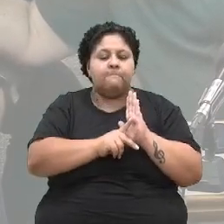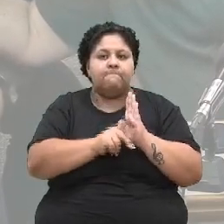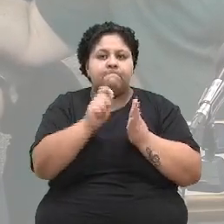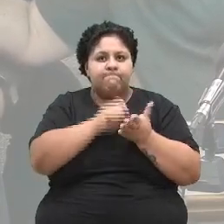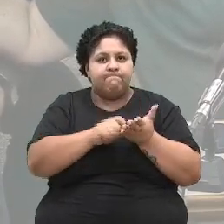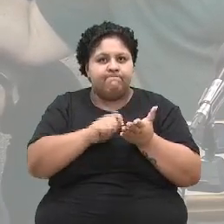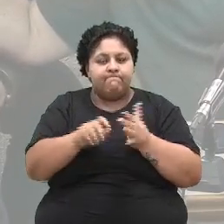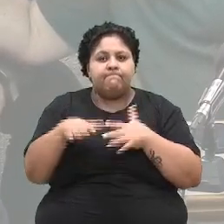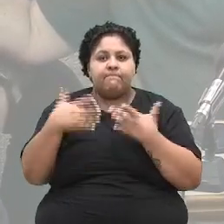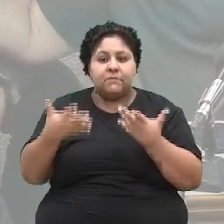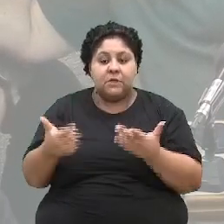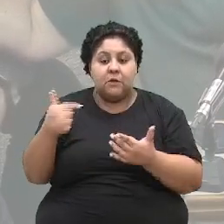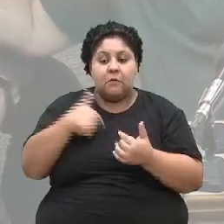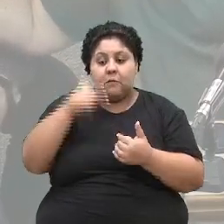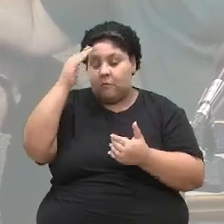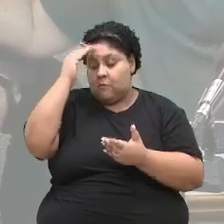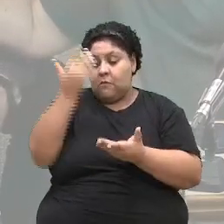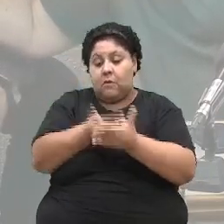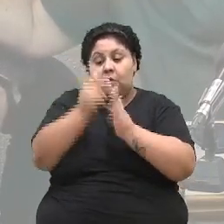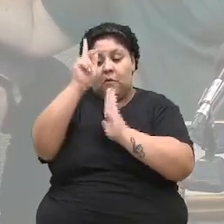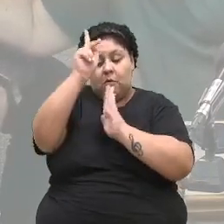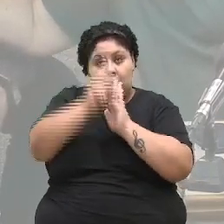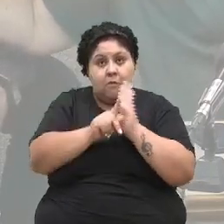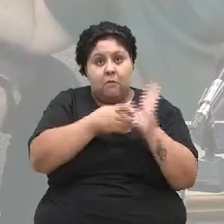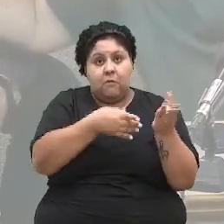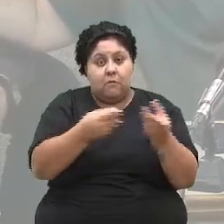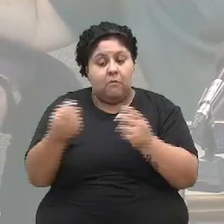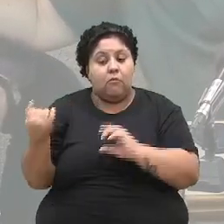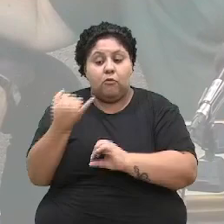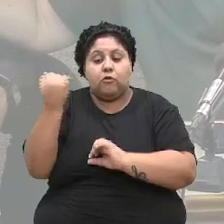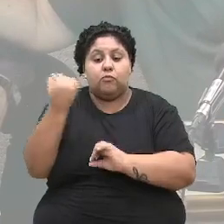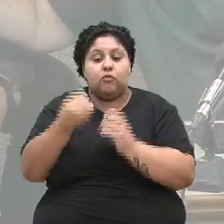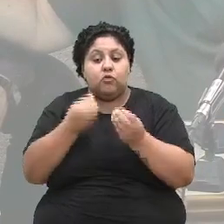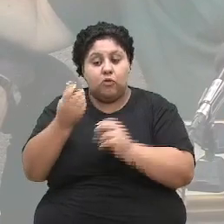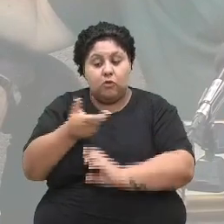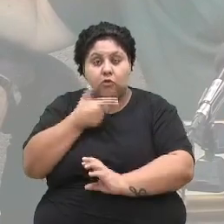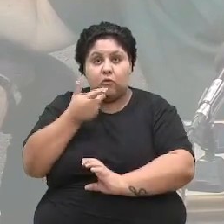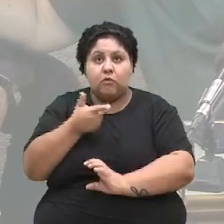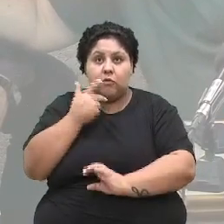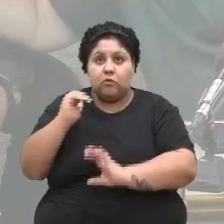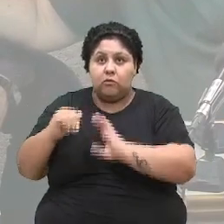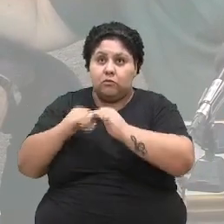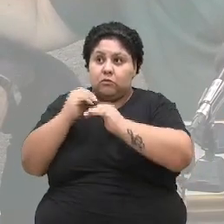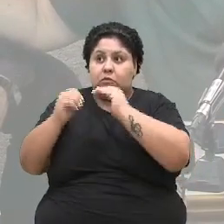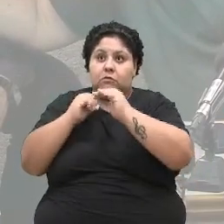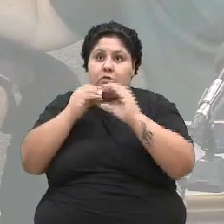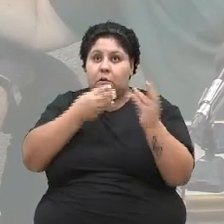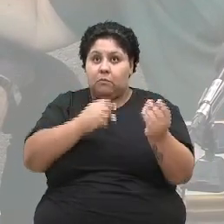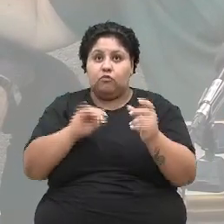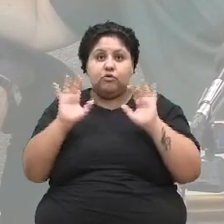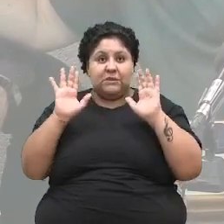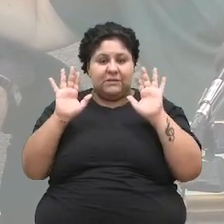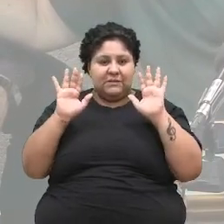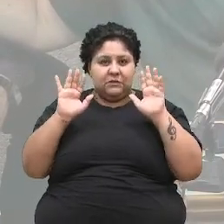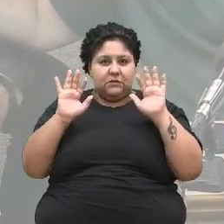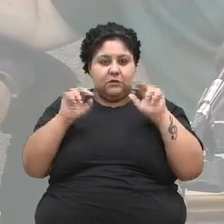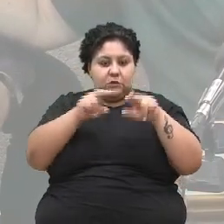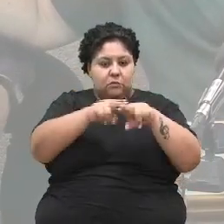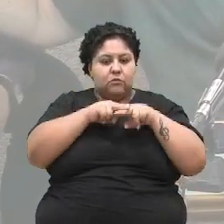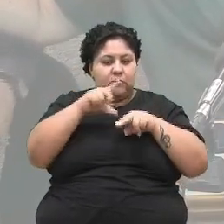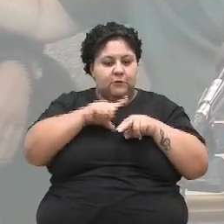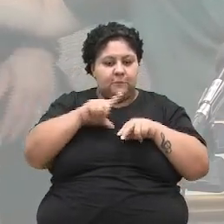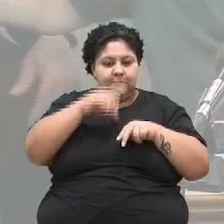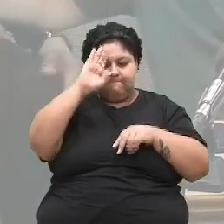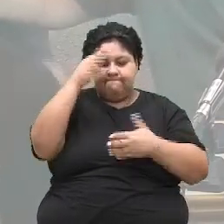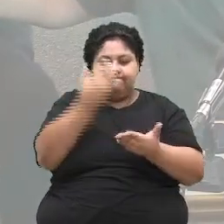né? Então, acredito que é um projeto muito importante, como foi dito aqui, né, construído a muitas mãos, e por isso a gente tem a certeza de que